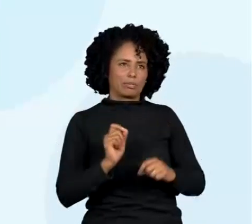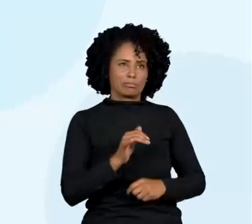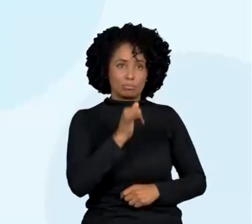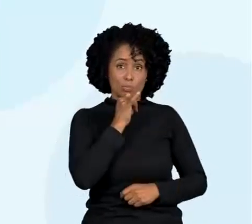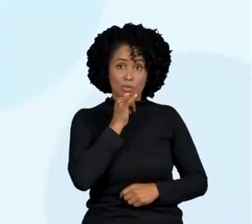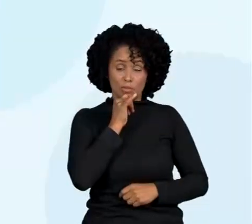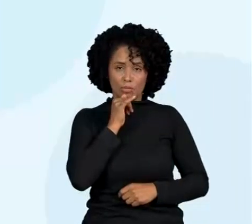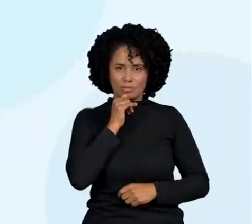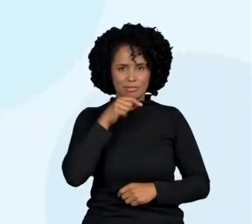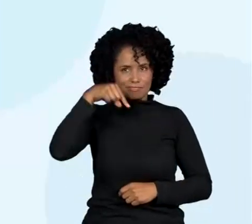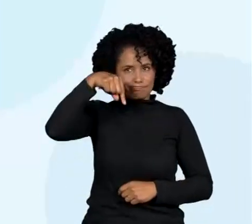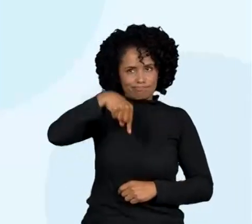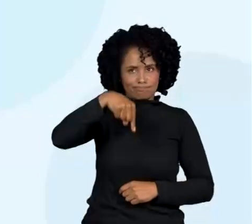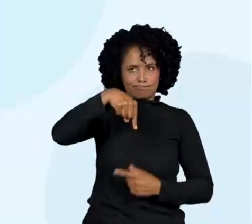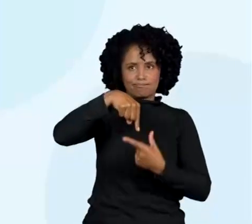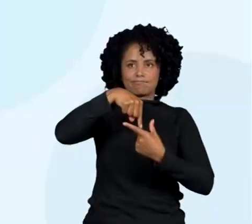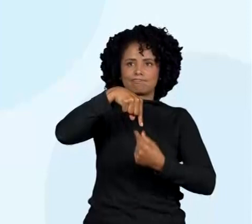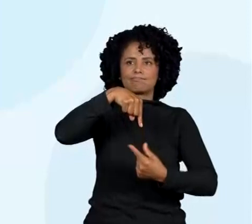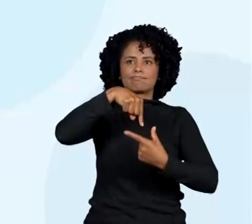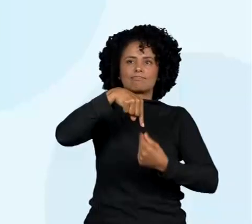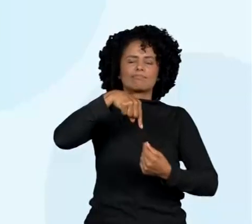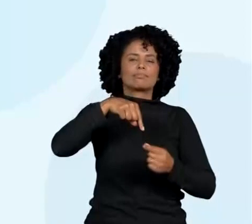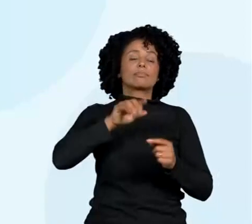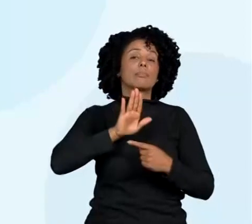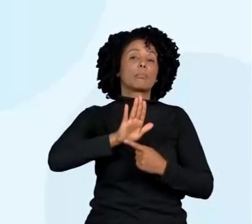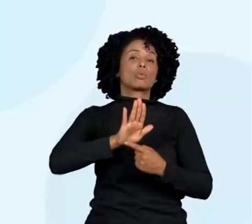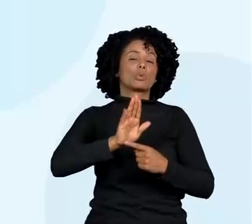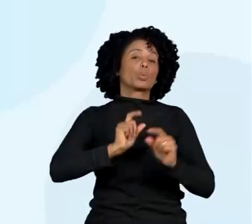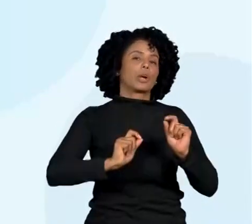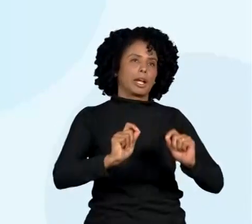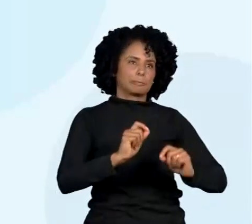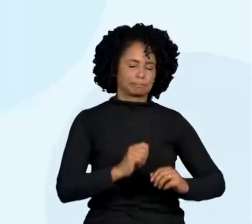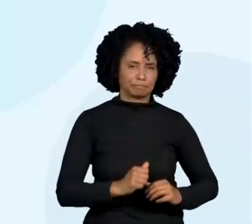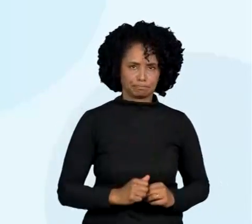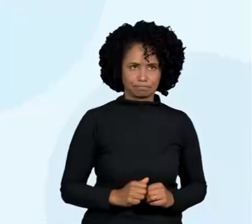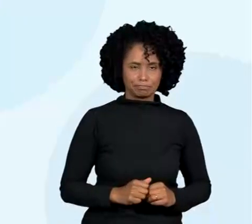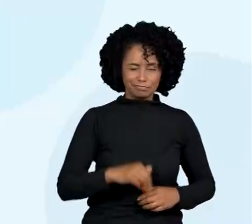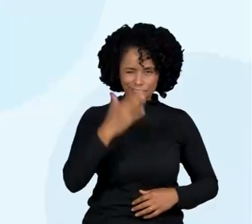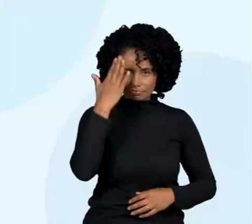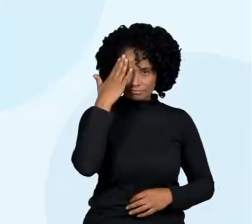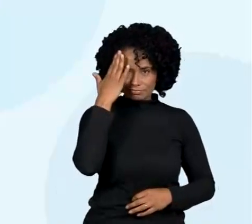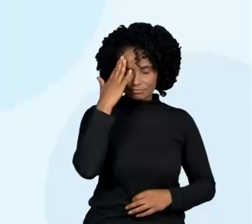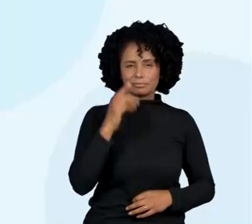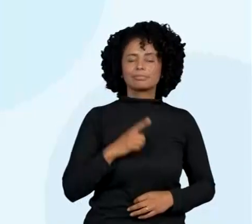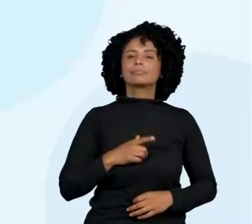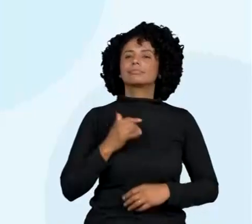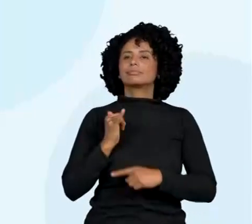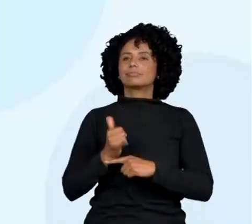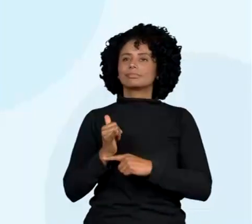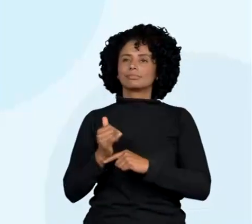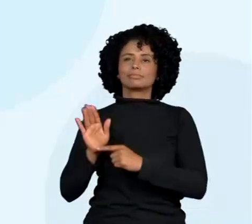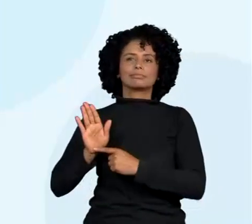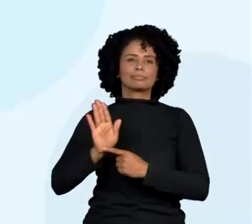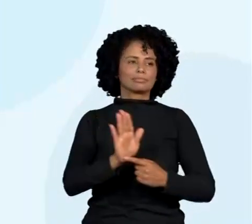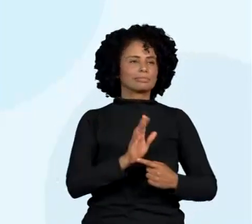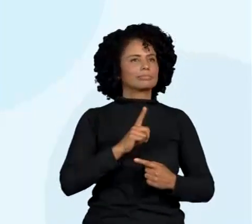setas para nós identificarmos. Então eu tenho na nossa história aqui, ó, todos esses